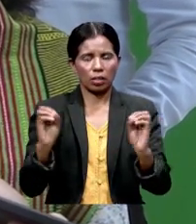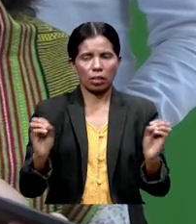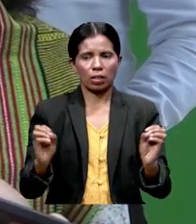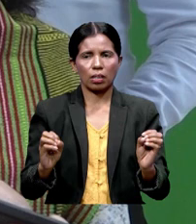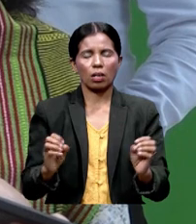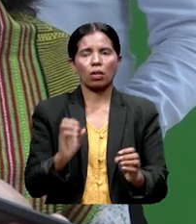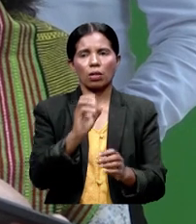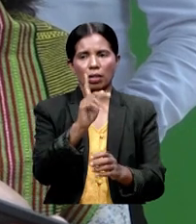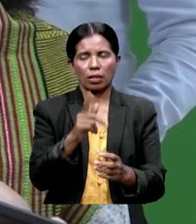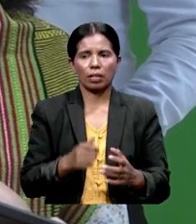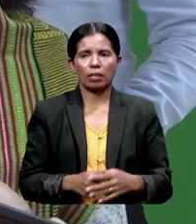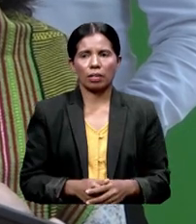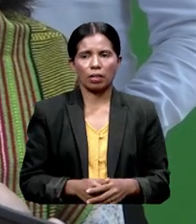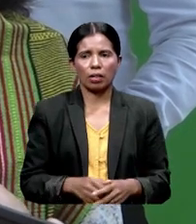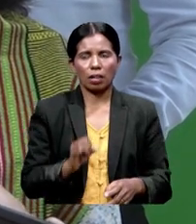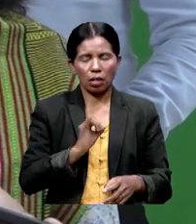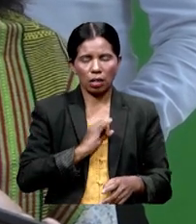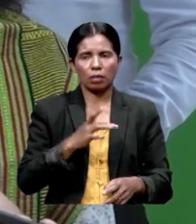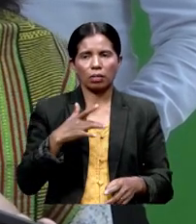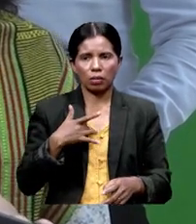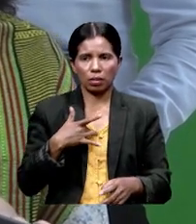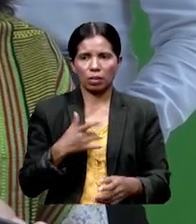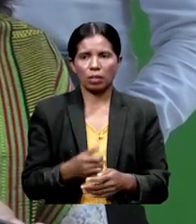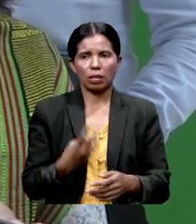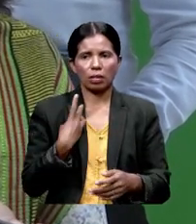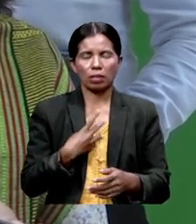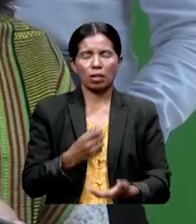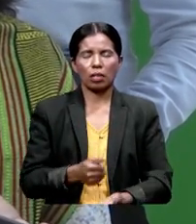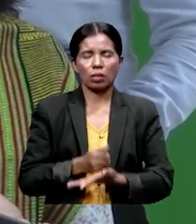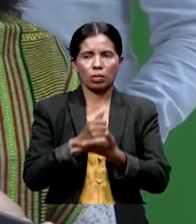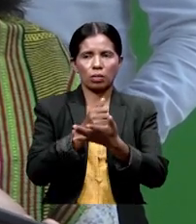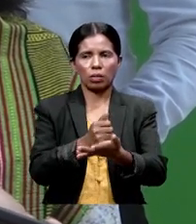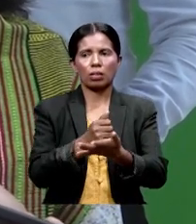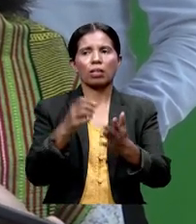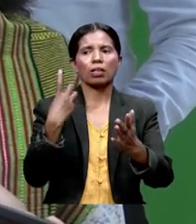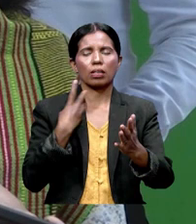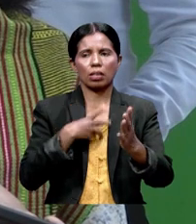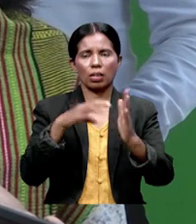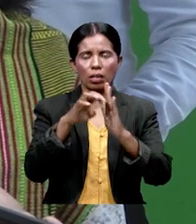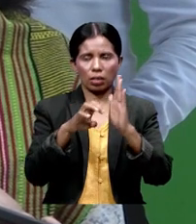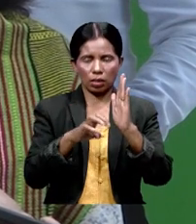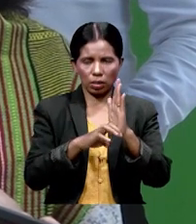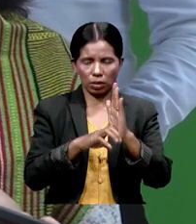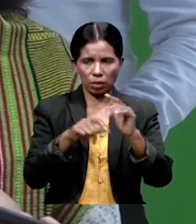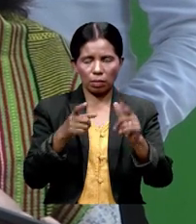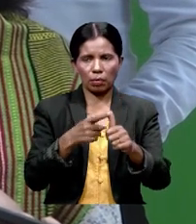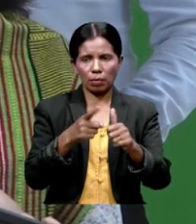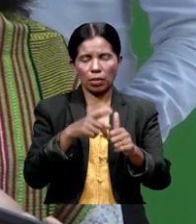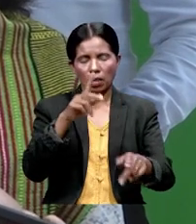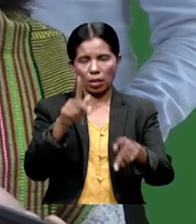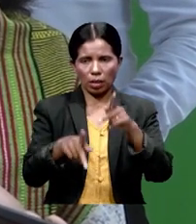ia batida. Eu sinto que está. E tá servi, e tá no estado, né? Tem que haver. Primeiro vai é uma